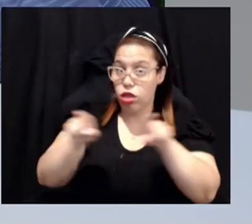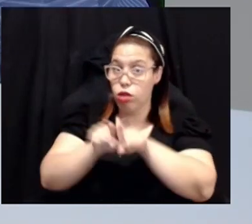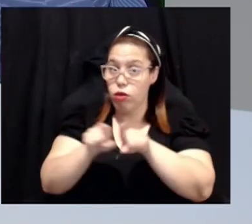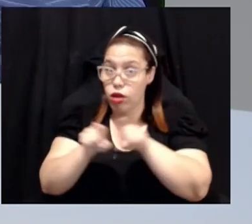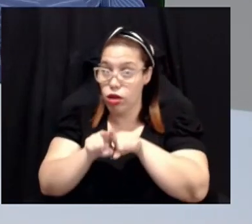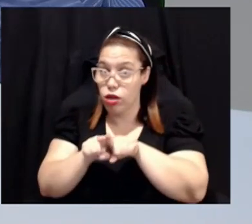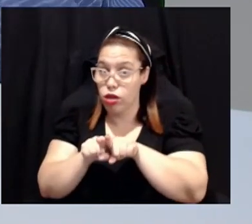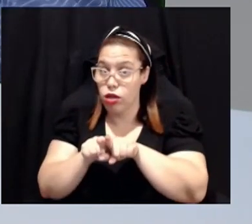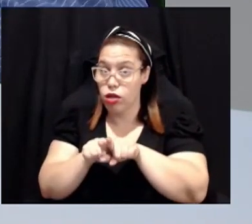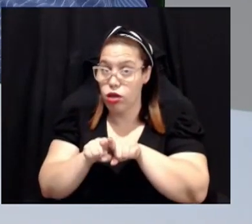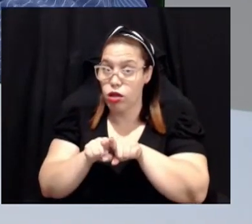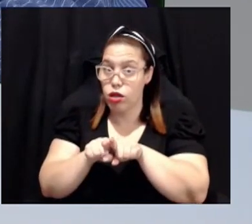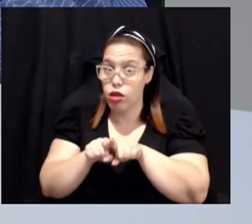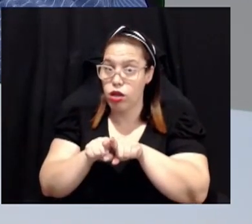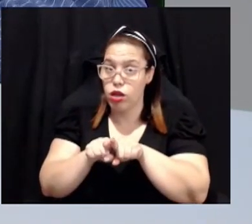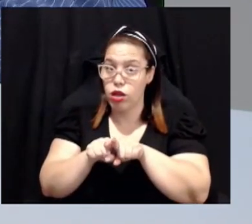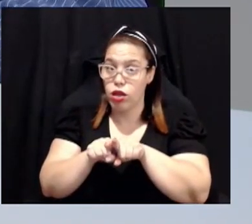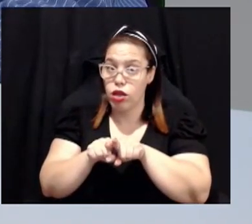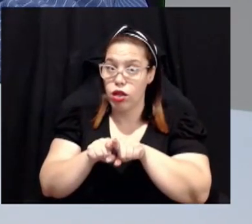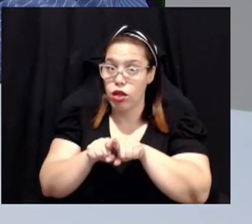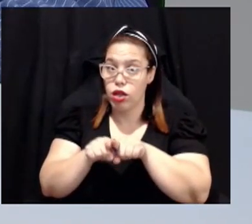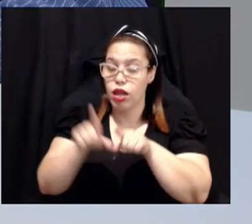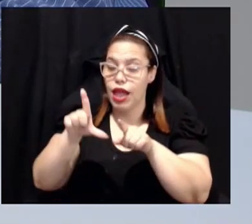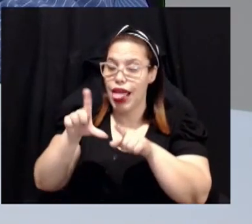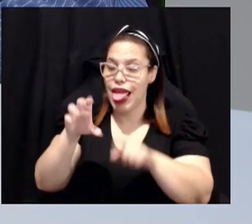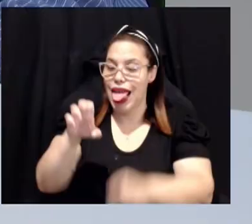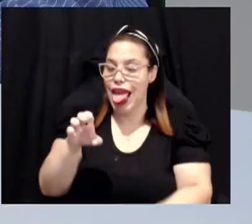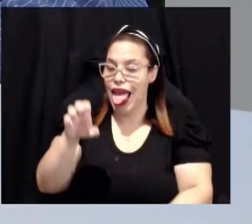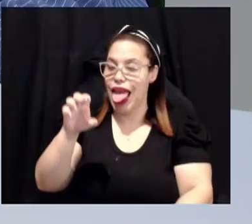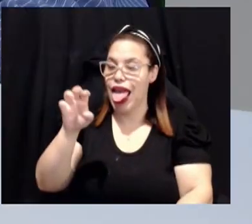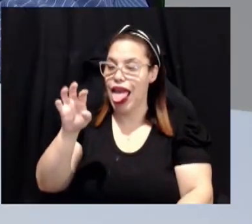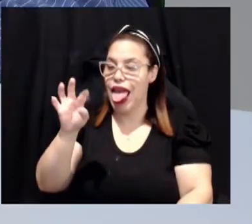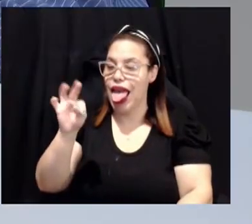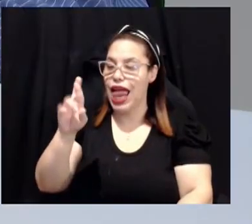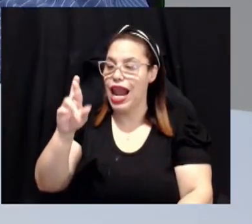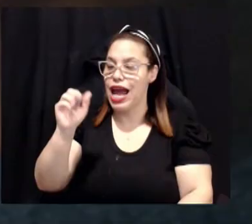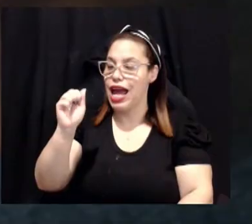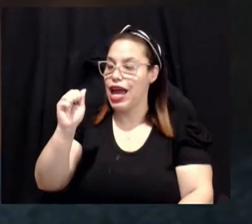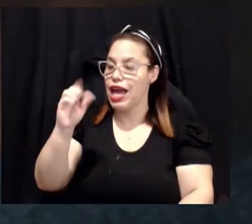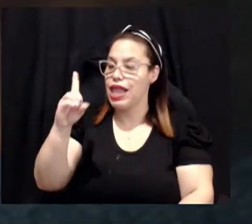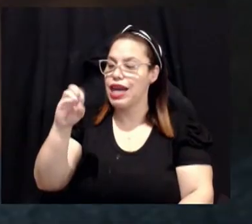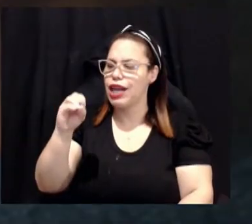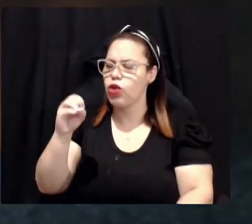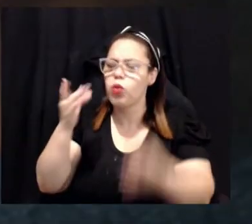o mesmo deve ser letrado. Como que é isso? O José me chamou a atenção.